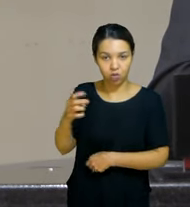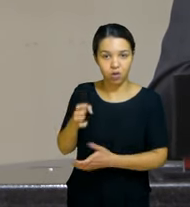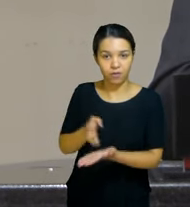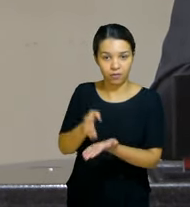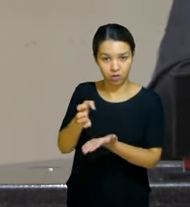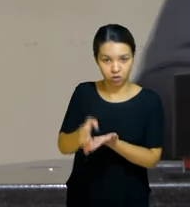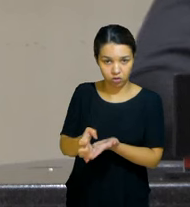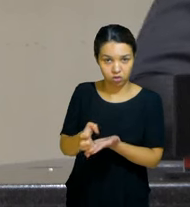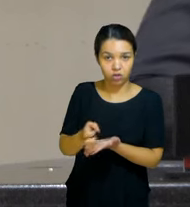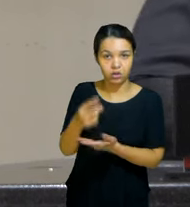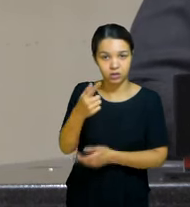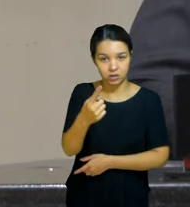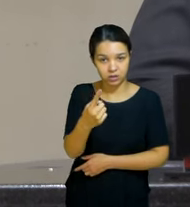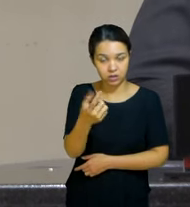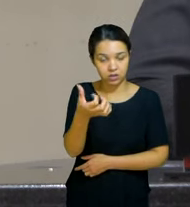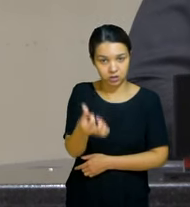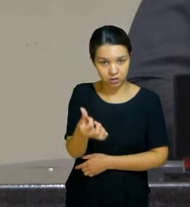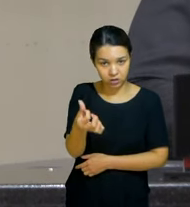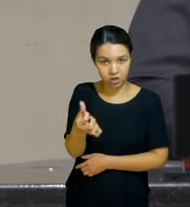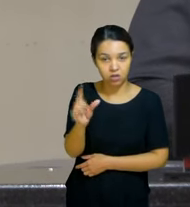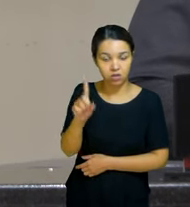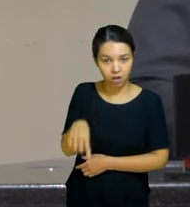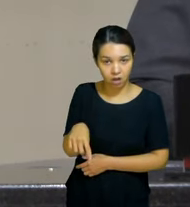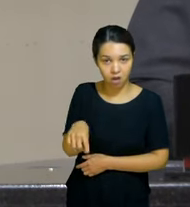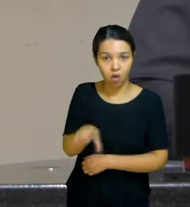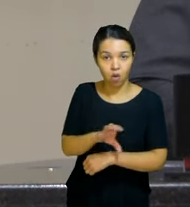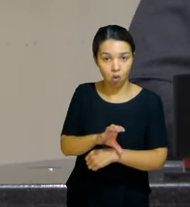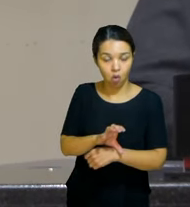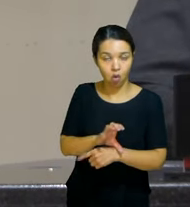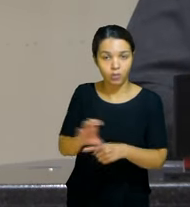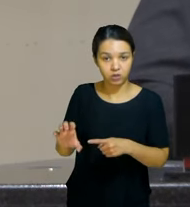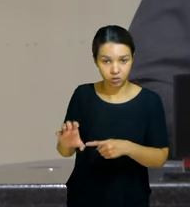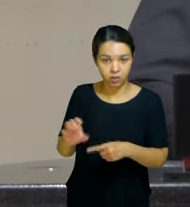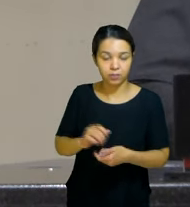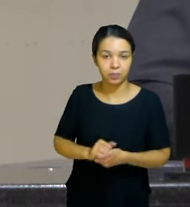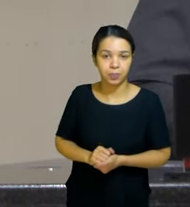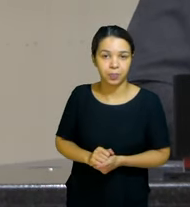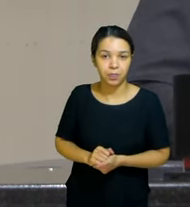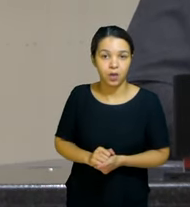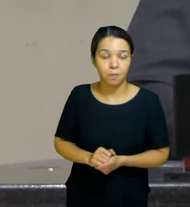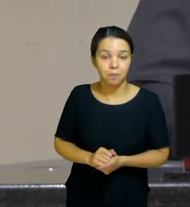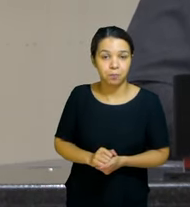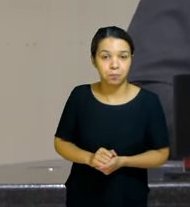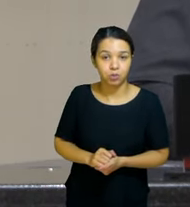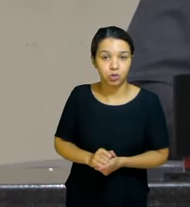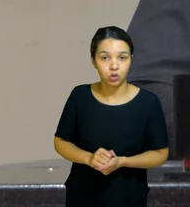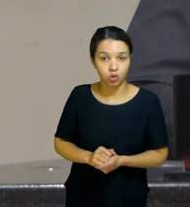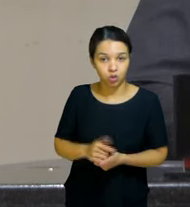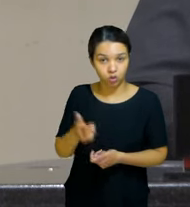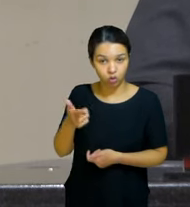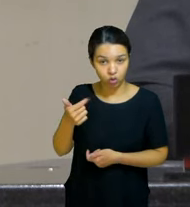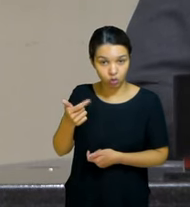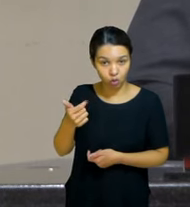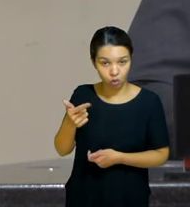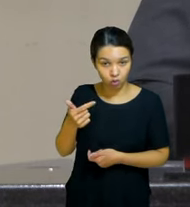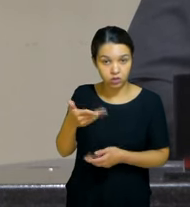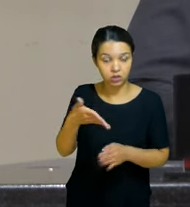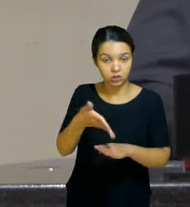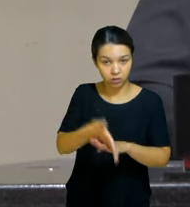16 comissionados. Dos 22 servidores efetivos, apenas 12 estão na